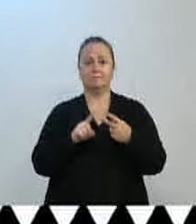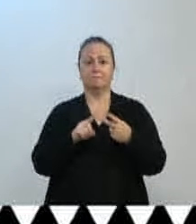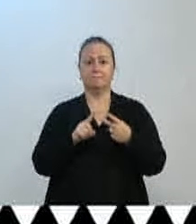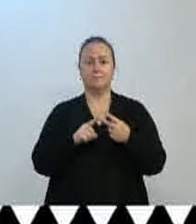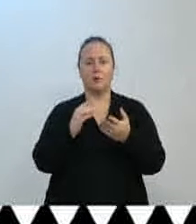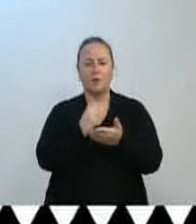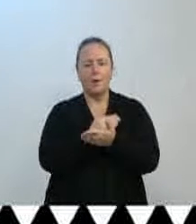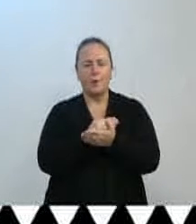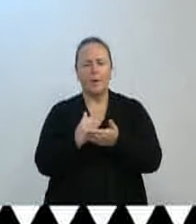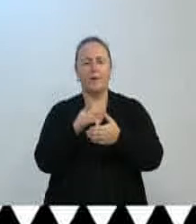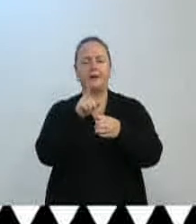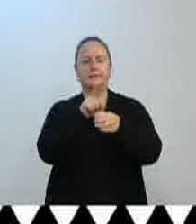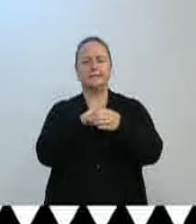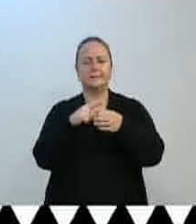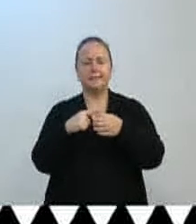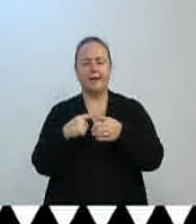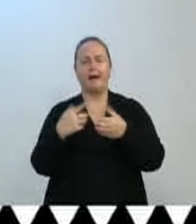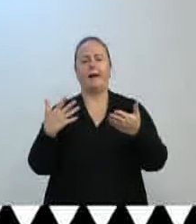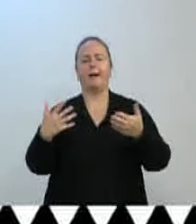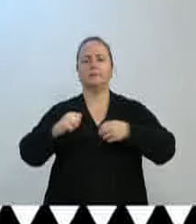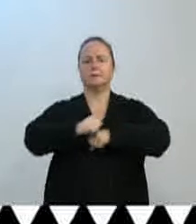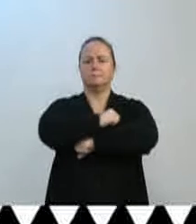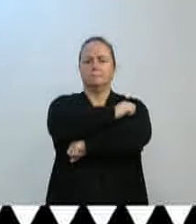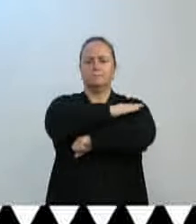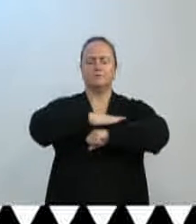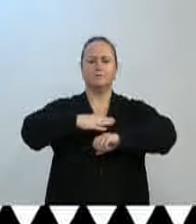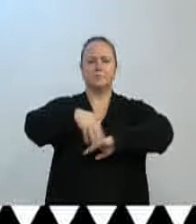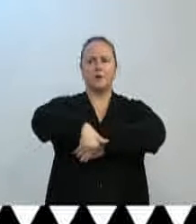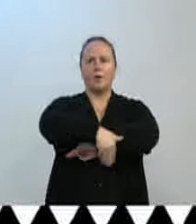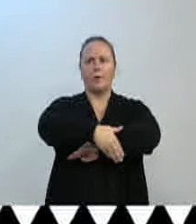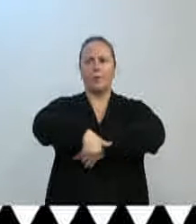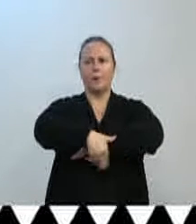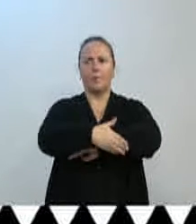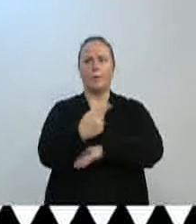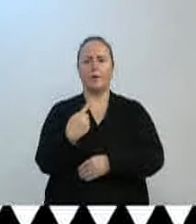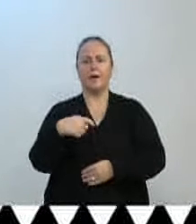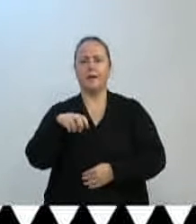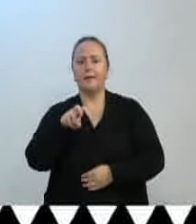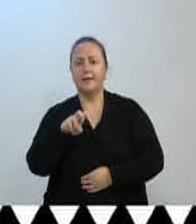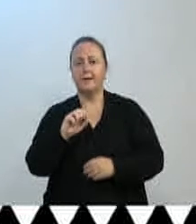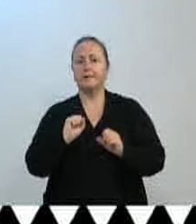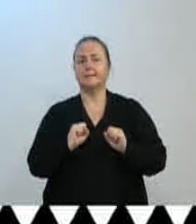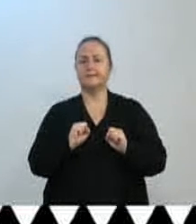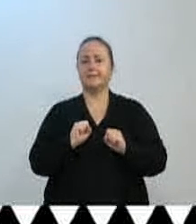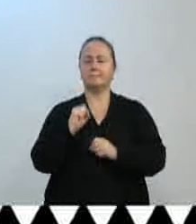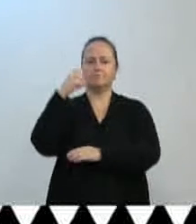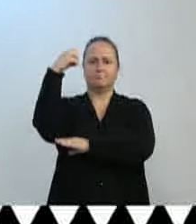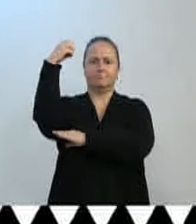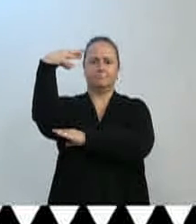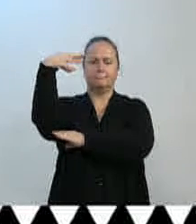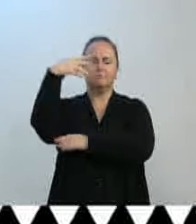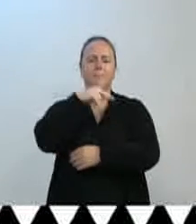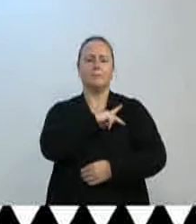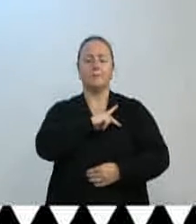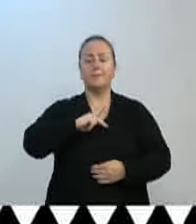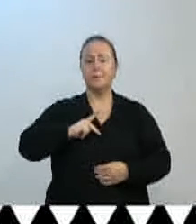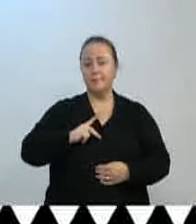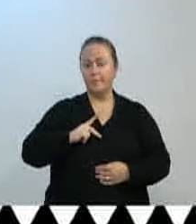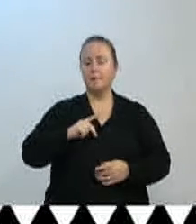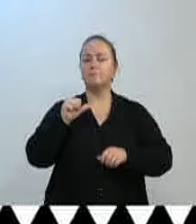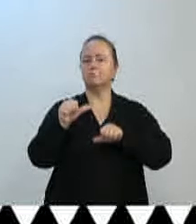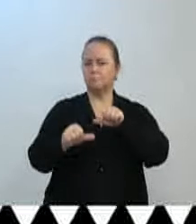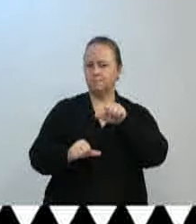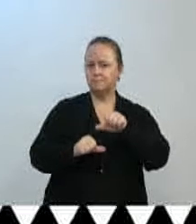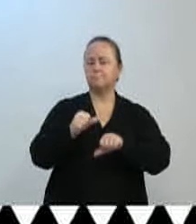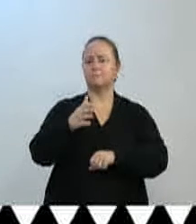aí teve o calçamento da Rua 15, teve a iluminação pública, isso mudou os